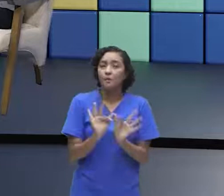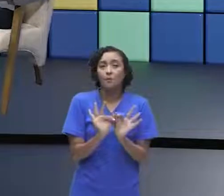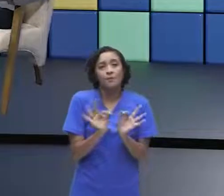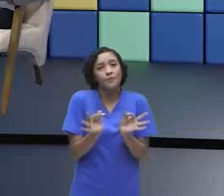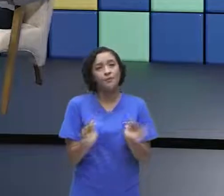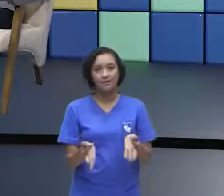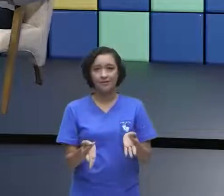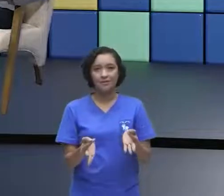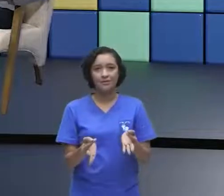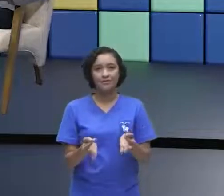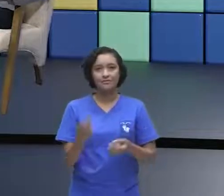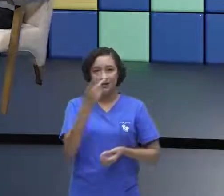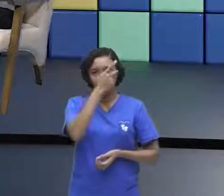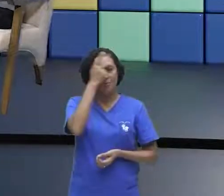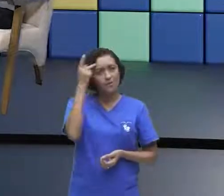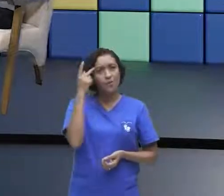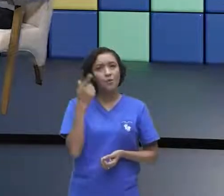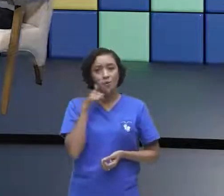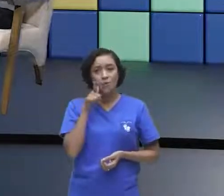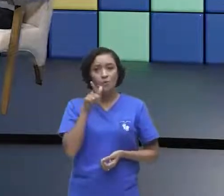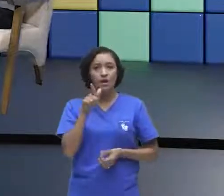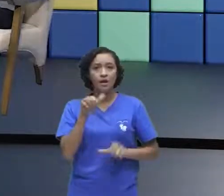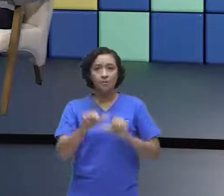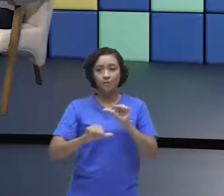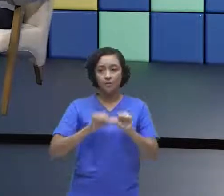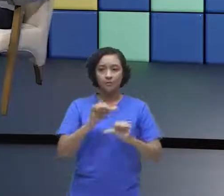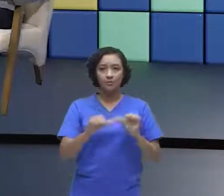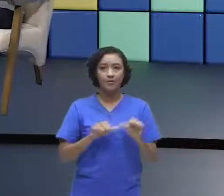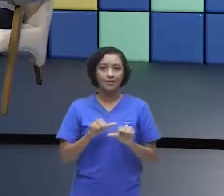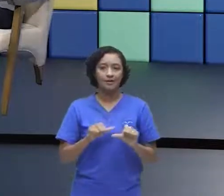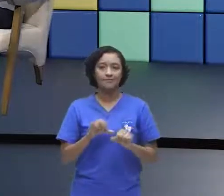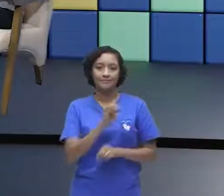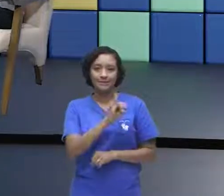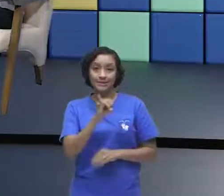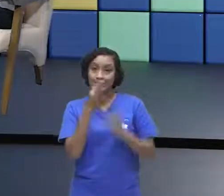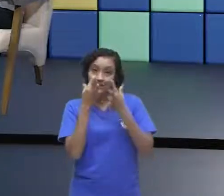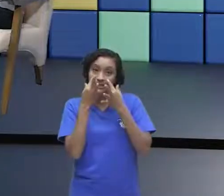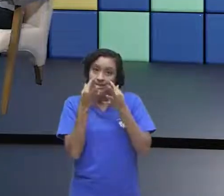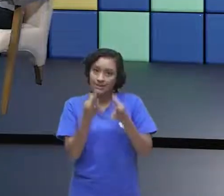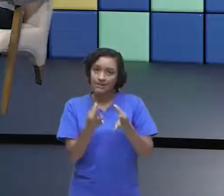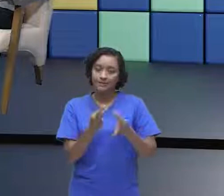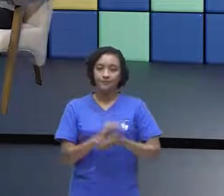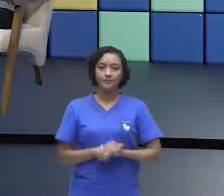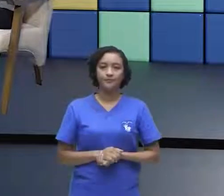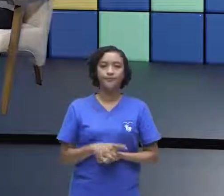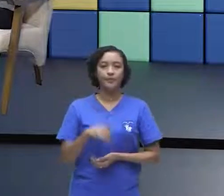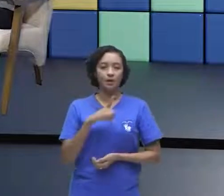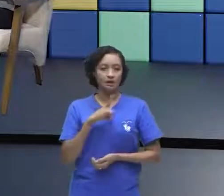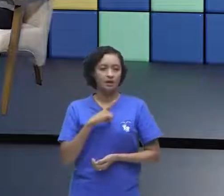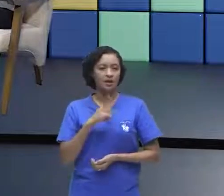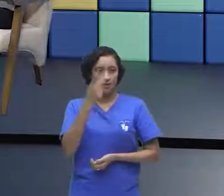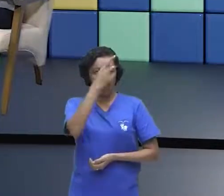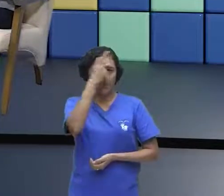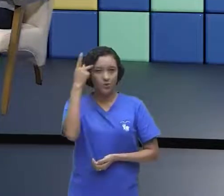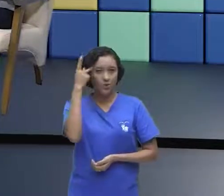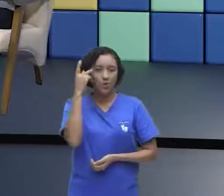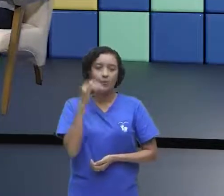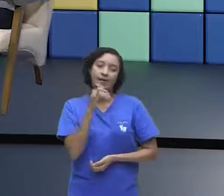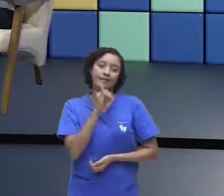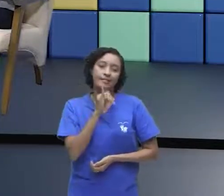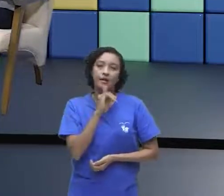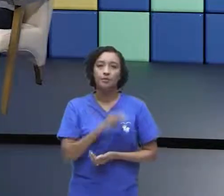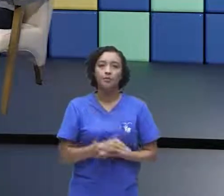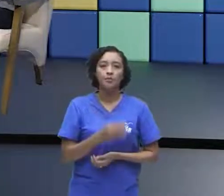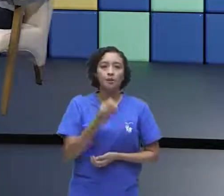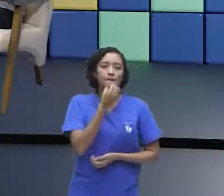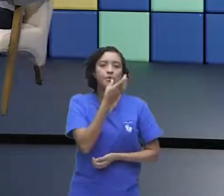ao nosso redor consegue mudar o nosso dia se a gente começar a prestar atenção, né? Tem muita gente, por exemplo, que ignora o bom dia. Às vezes a gente recebe bom dia